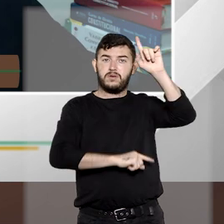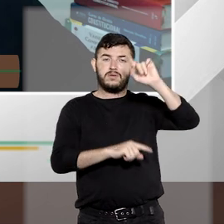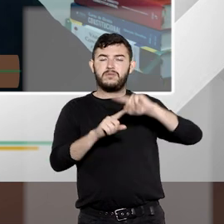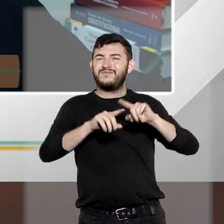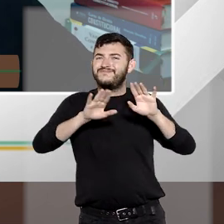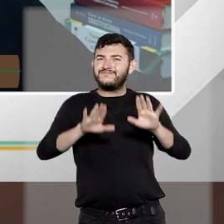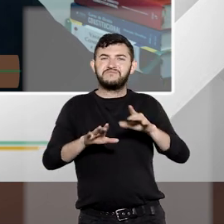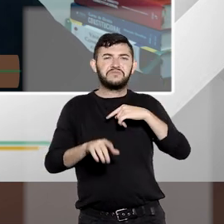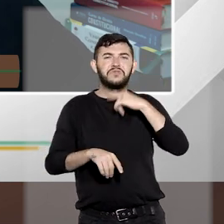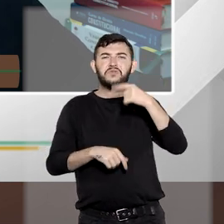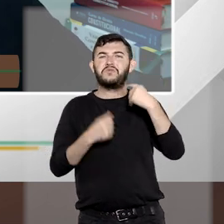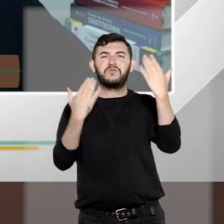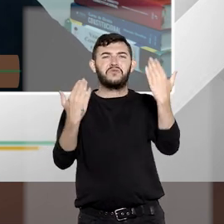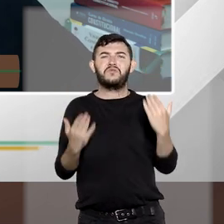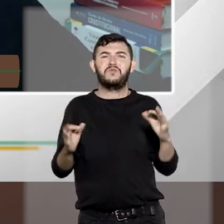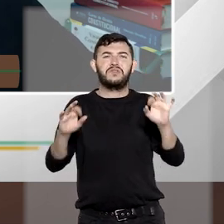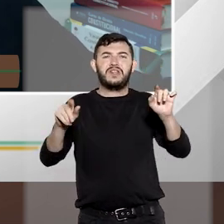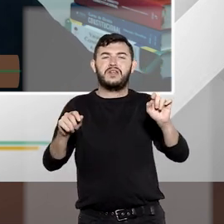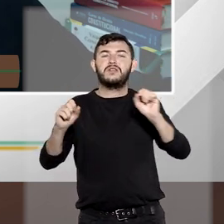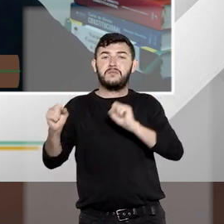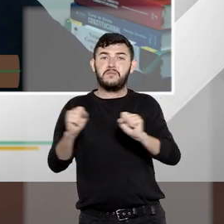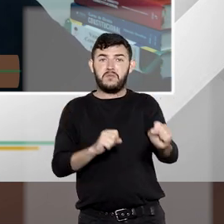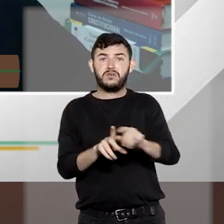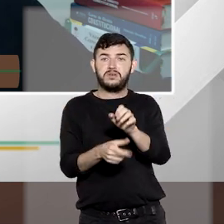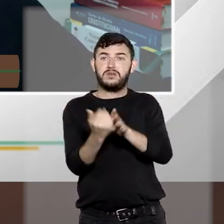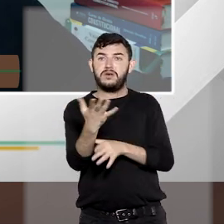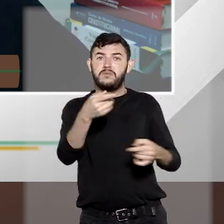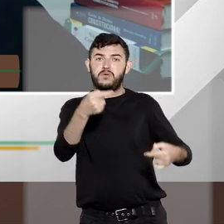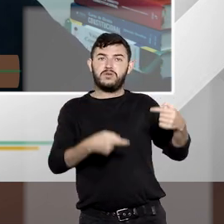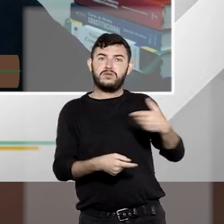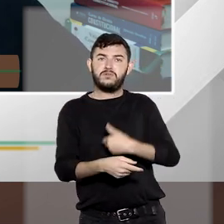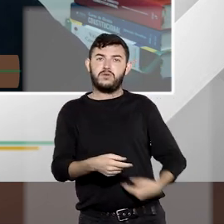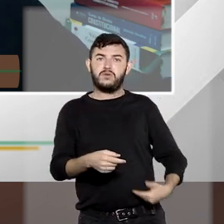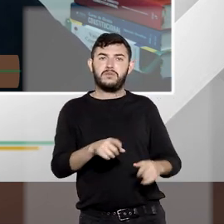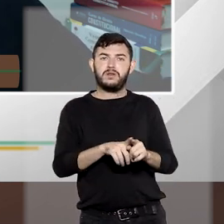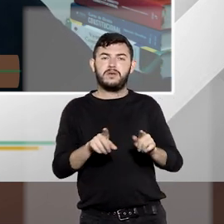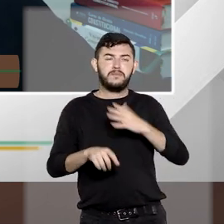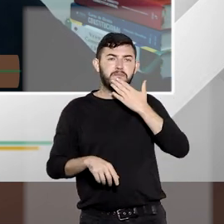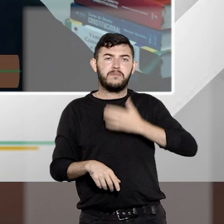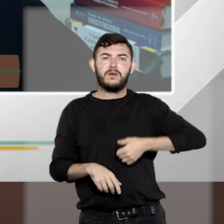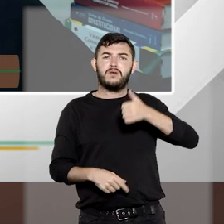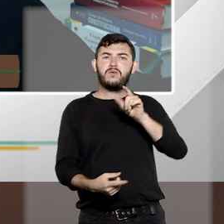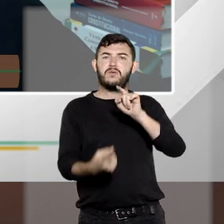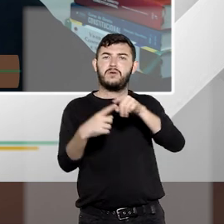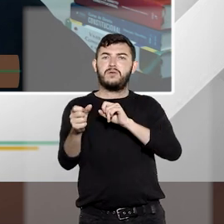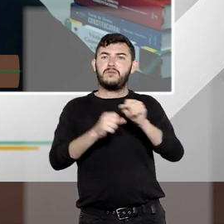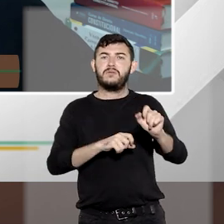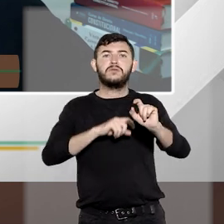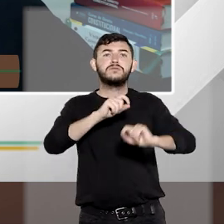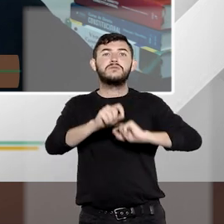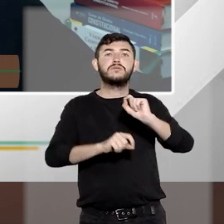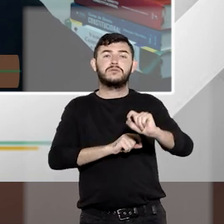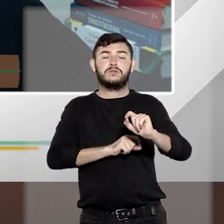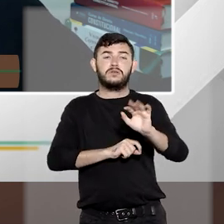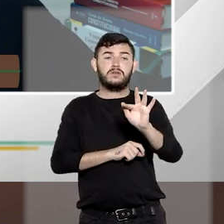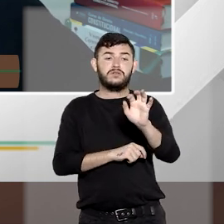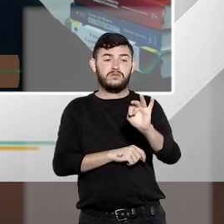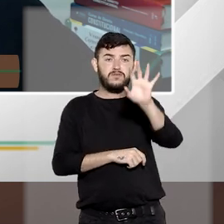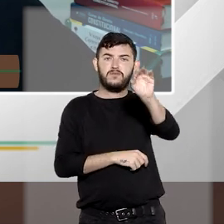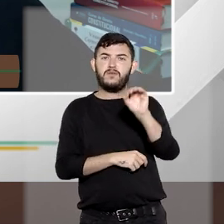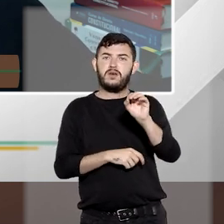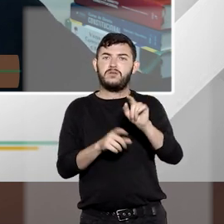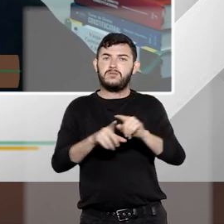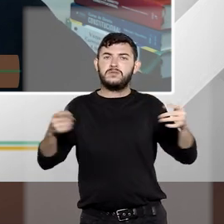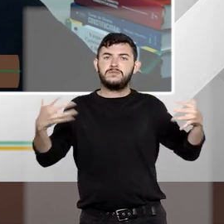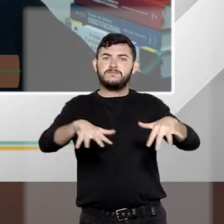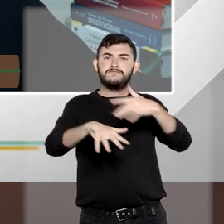né, nós poderíamos ter políticas públicas mais eficazes no sentido de se fazer valer de fato, né, a inclusão da pessoa